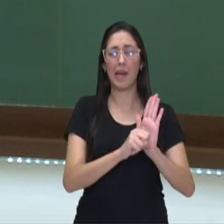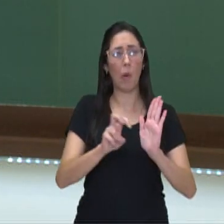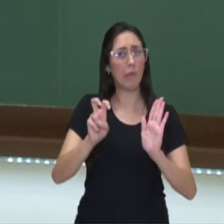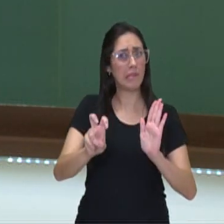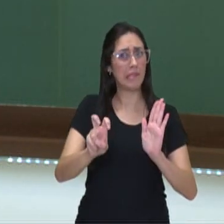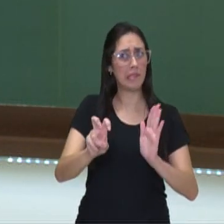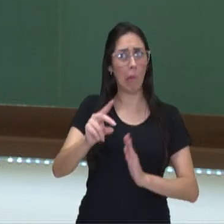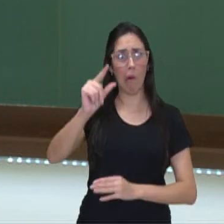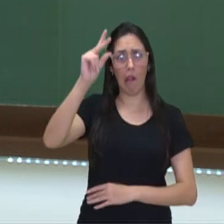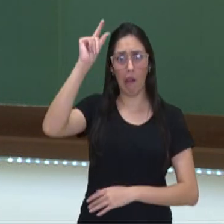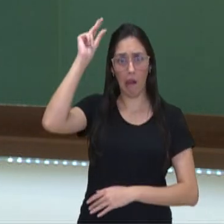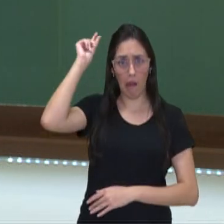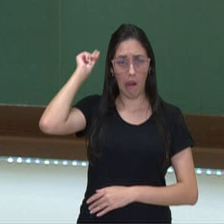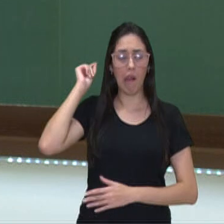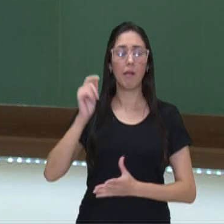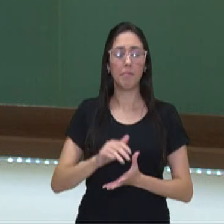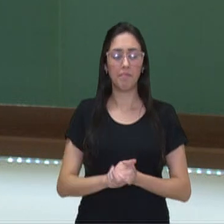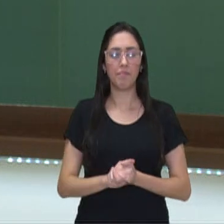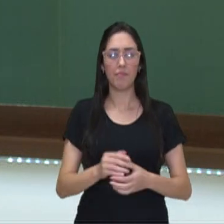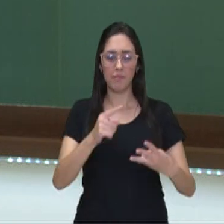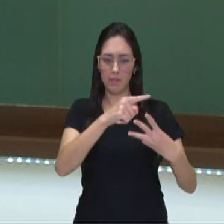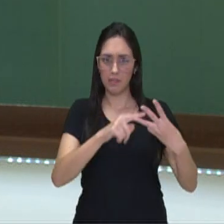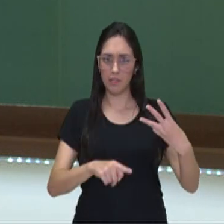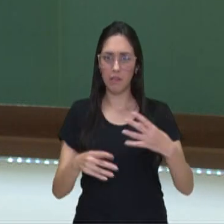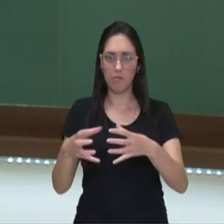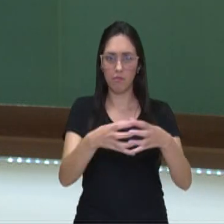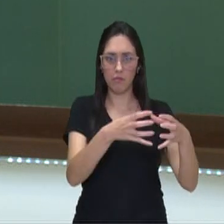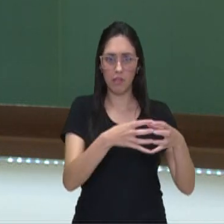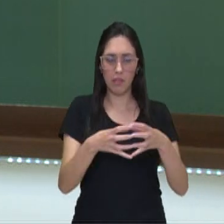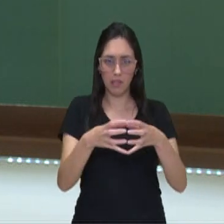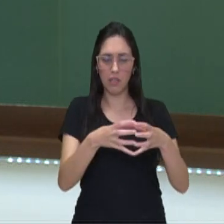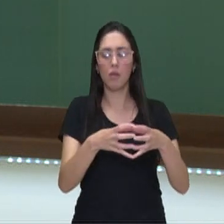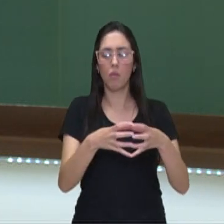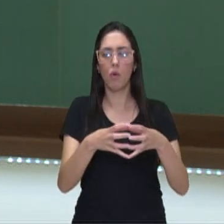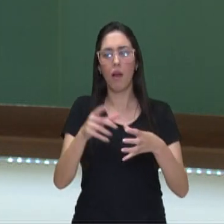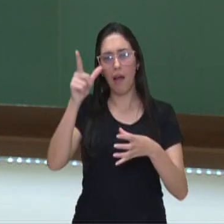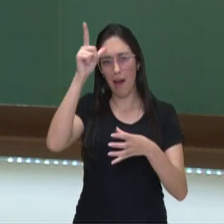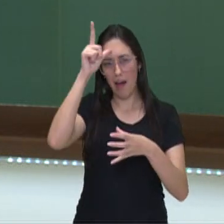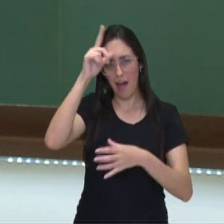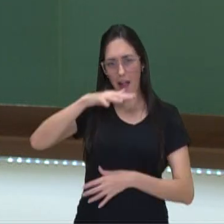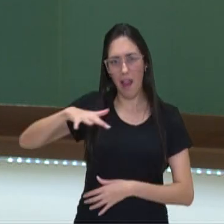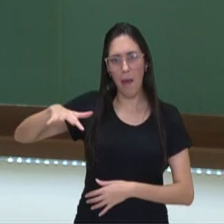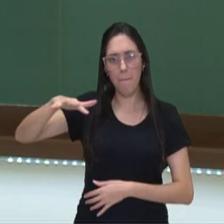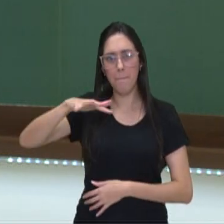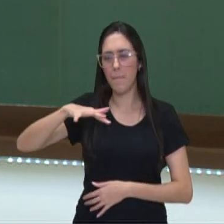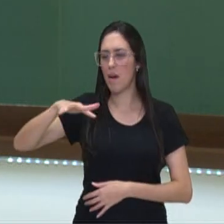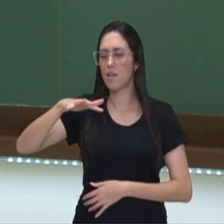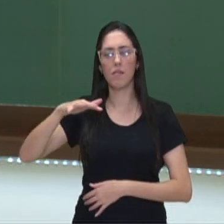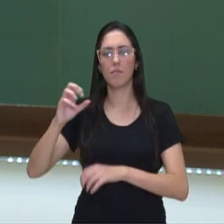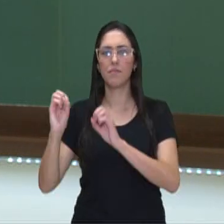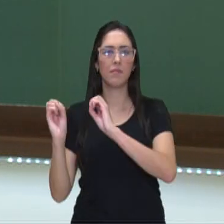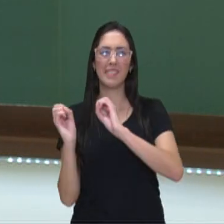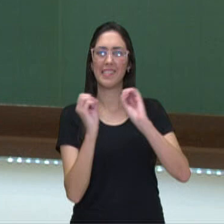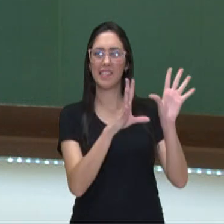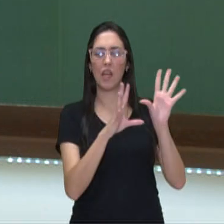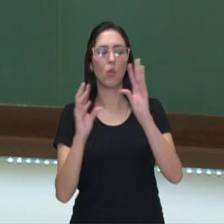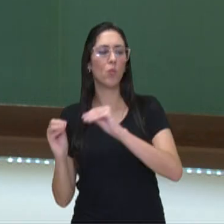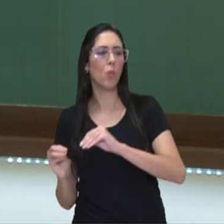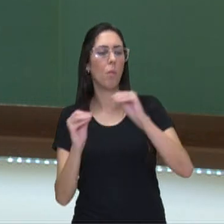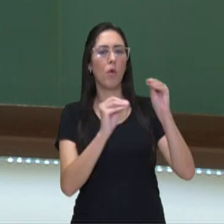lá no século V, essas 3 tribos saíram aqui da região da Alemanha e invadiram